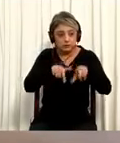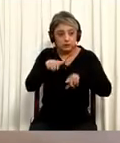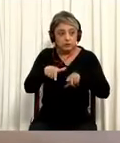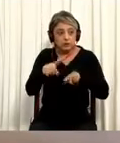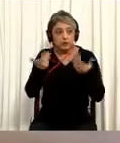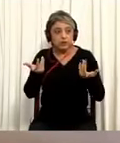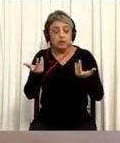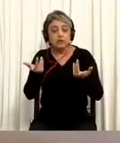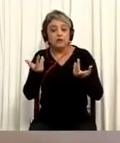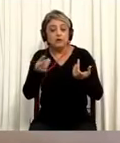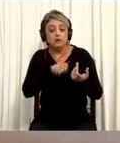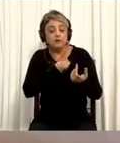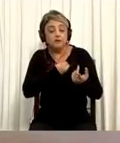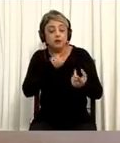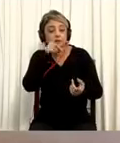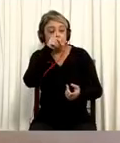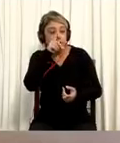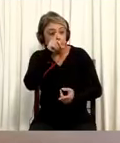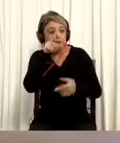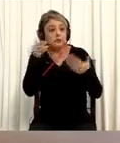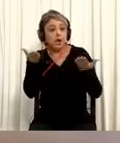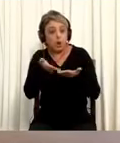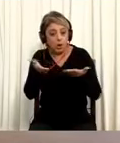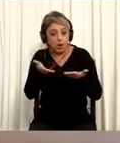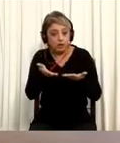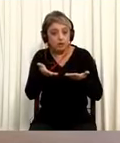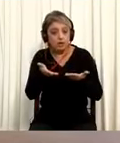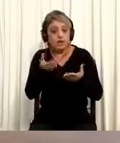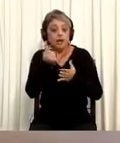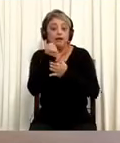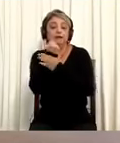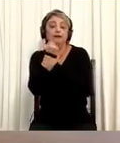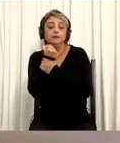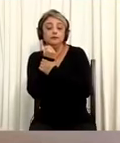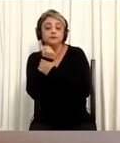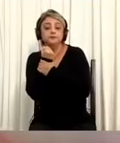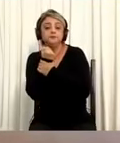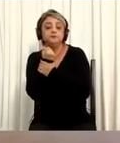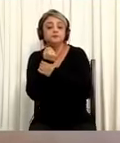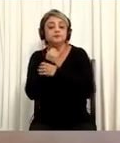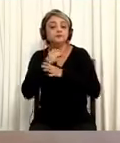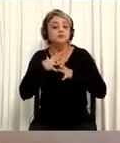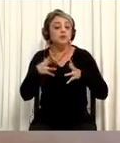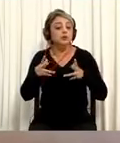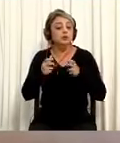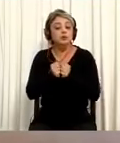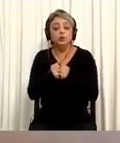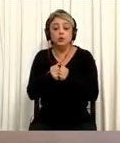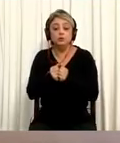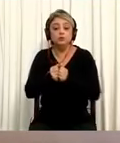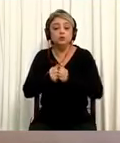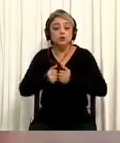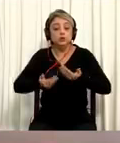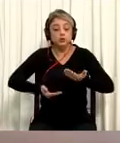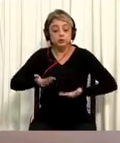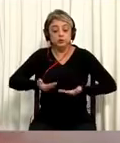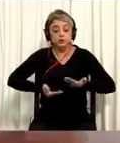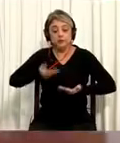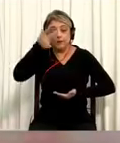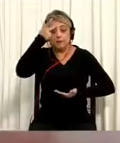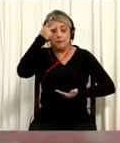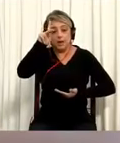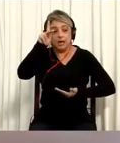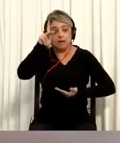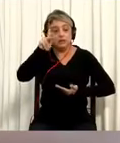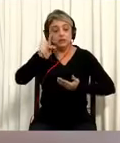estão em situação de risco, né, nesse momento, a garantia de todos os equipamentos, né, para os profissionais que